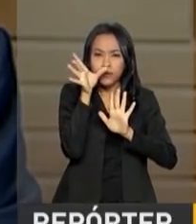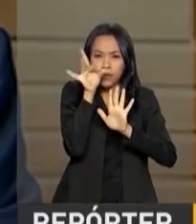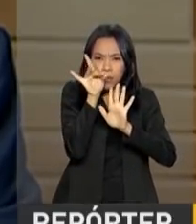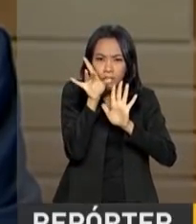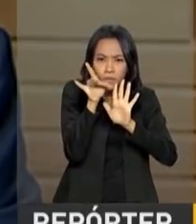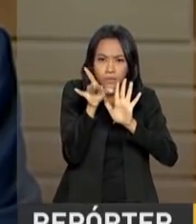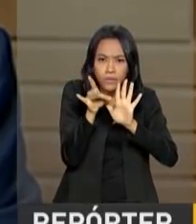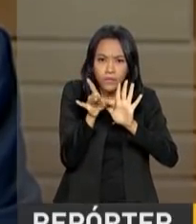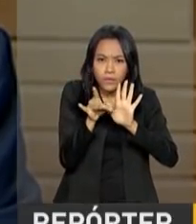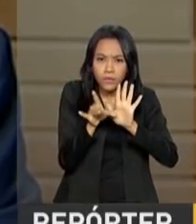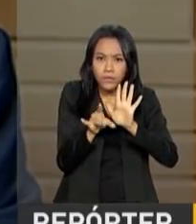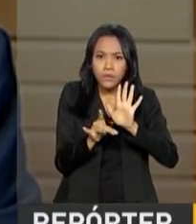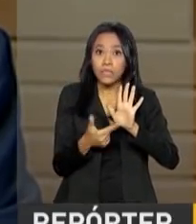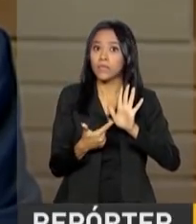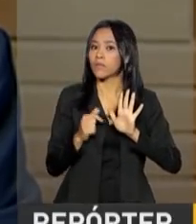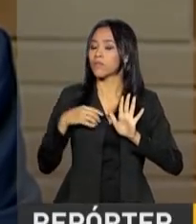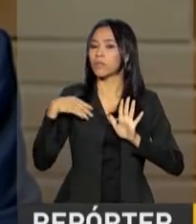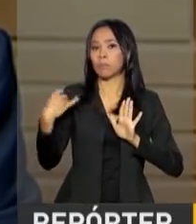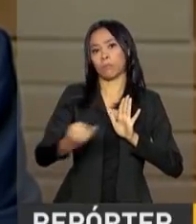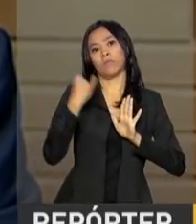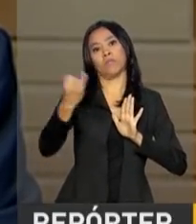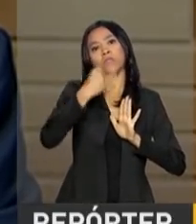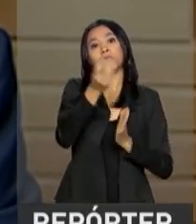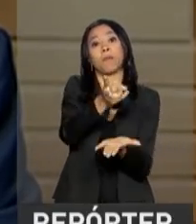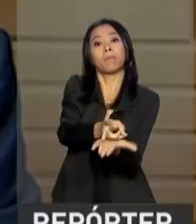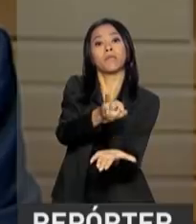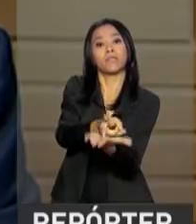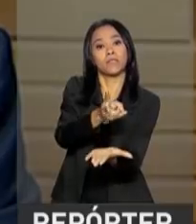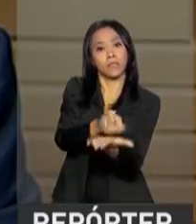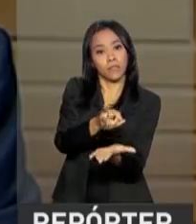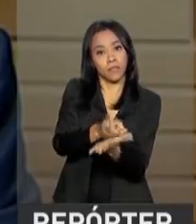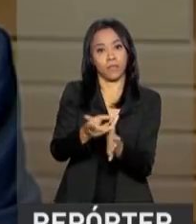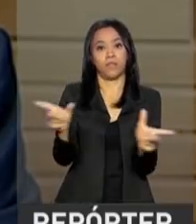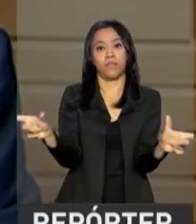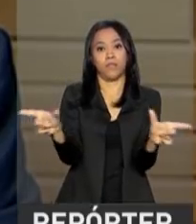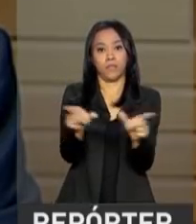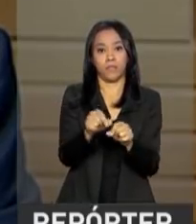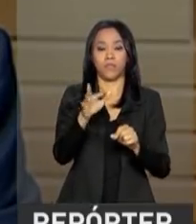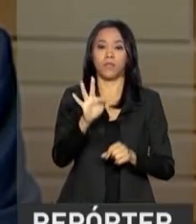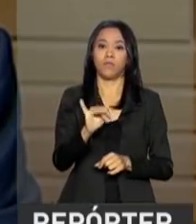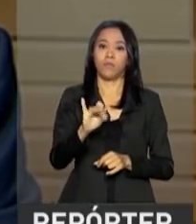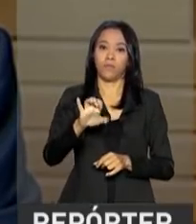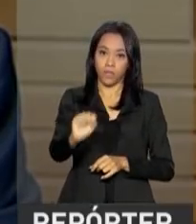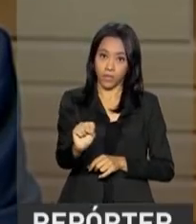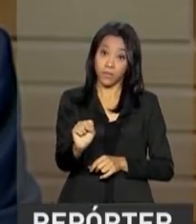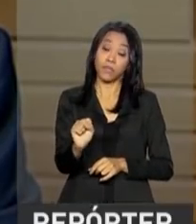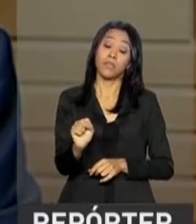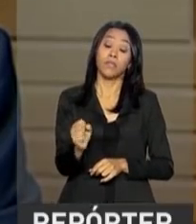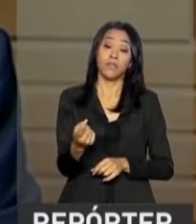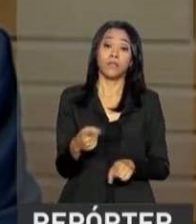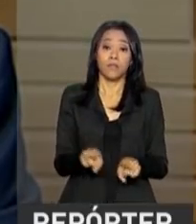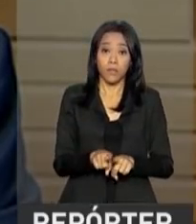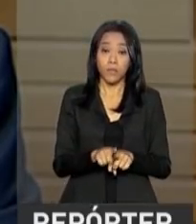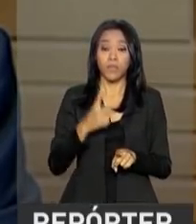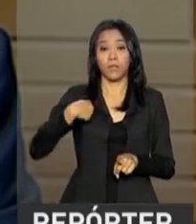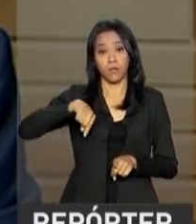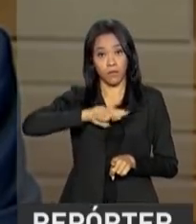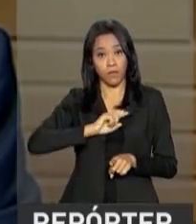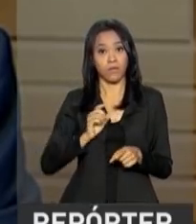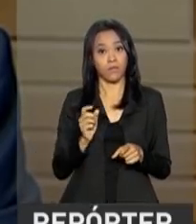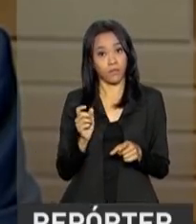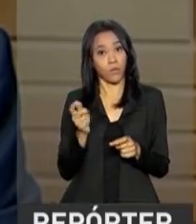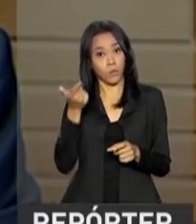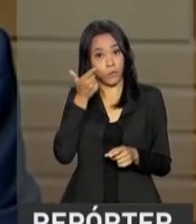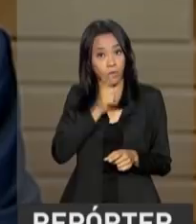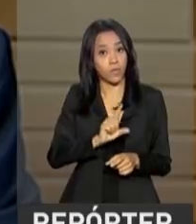são fundamentais a preservação do sistema e do programa e ao mesmo tempo nós podemos também